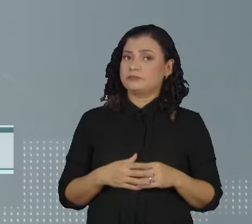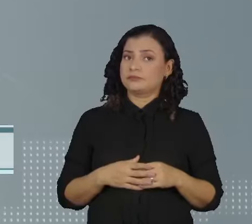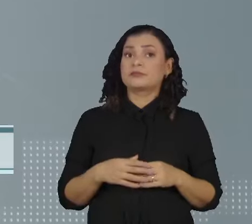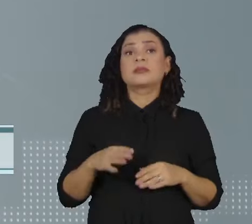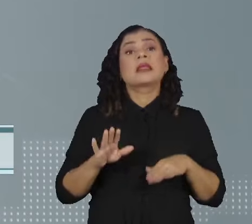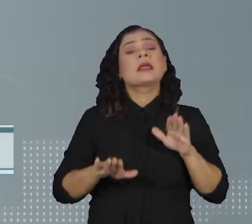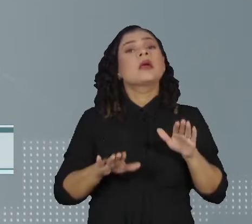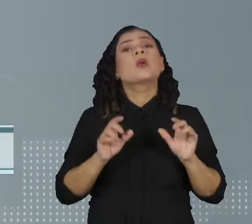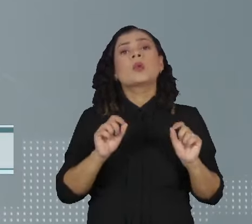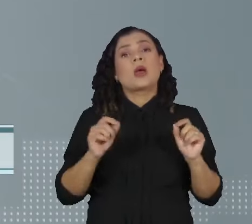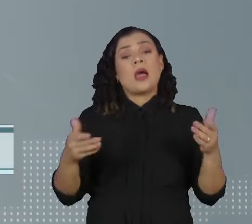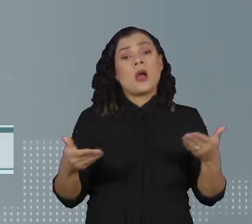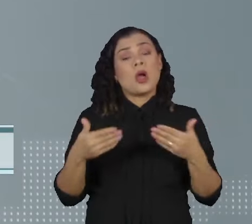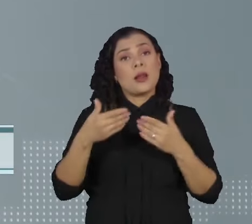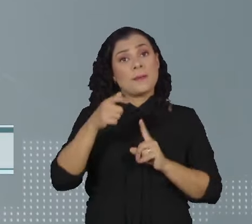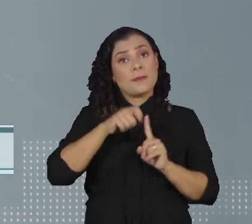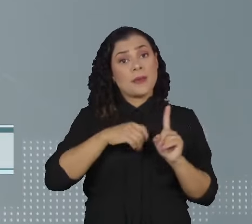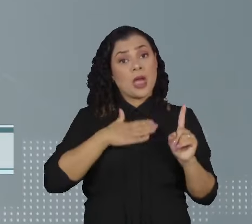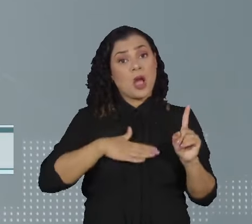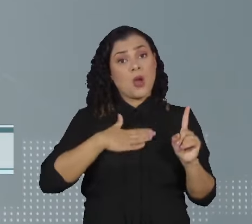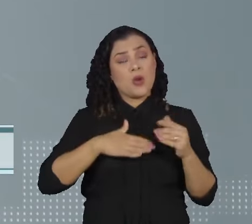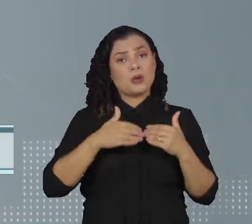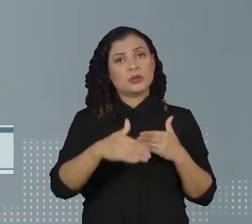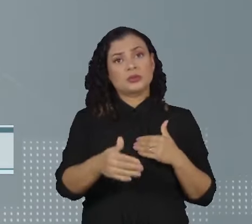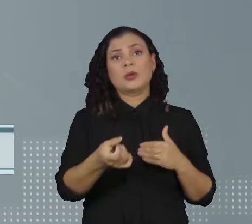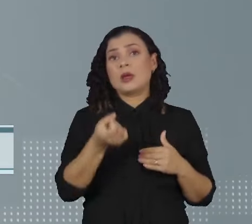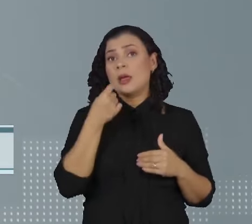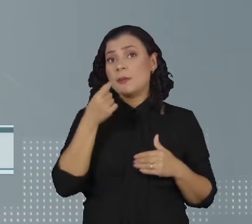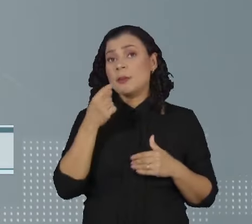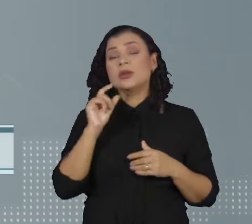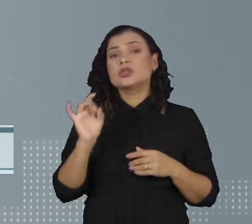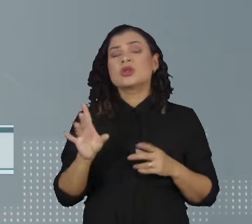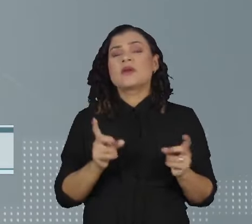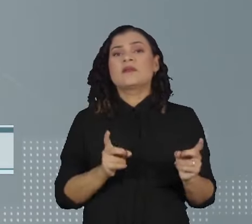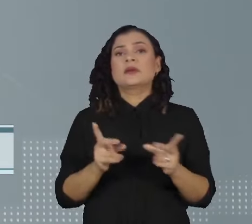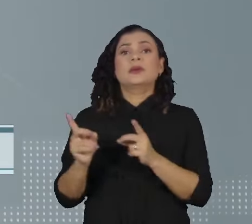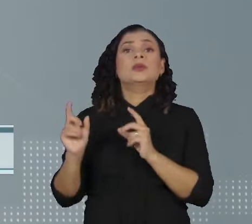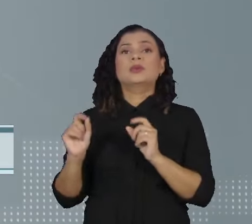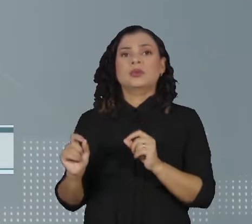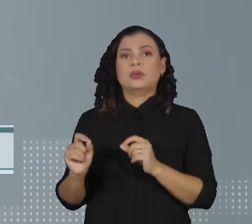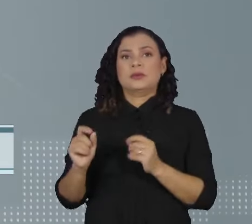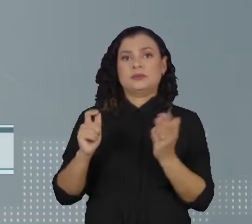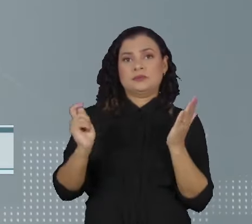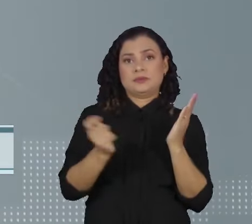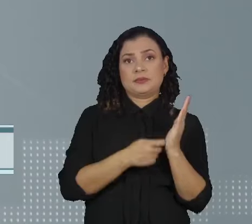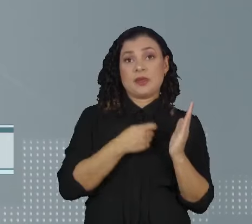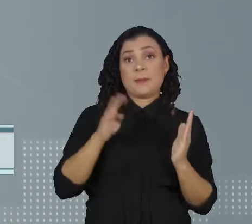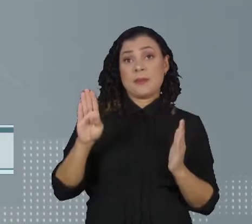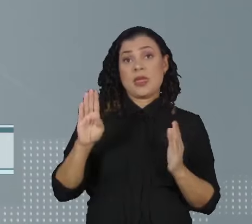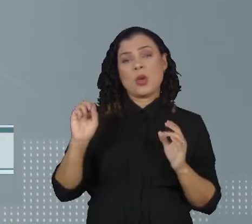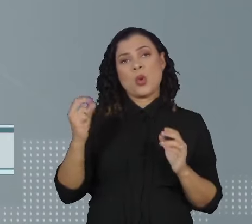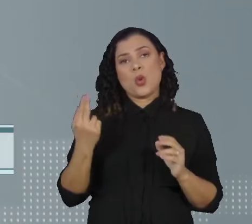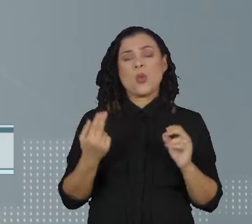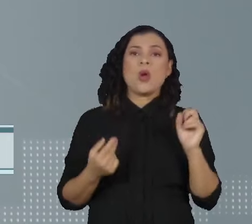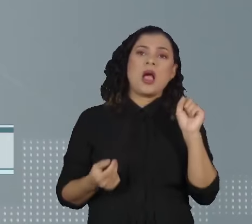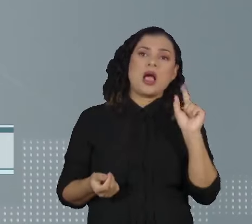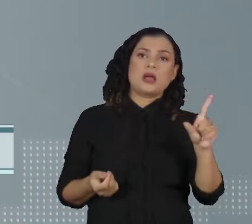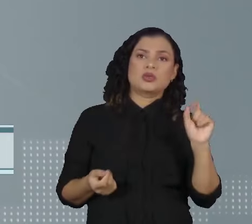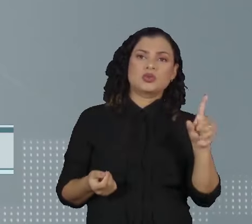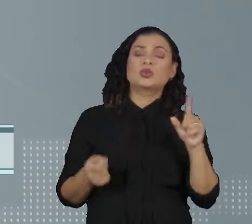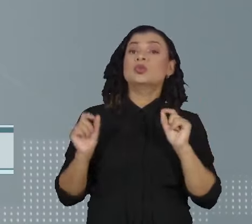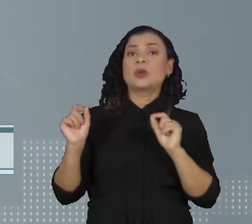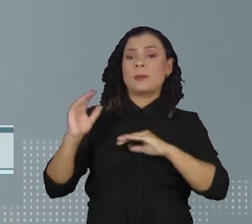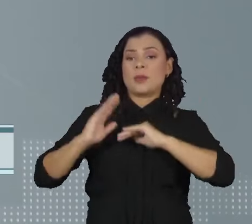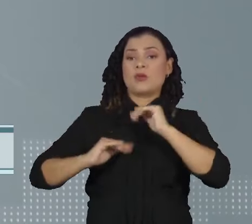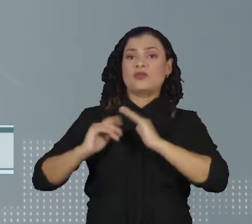concentração. A partir de agosto, o medicamento só poderá ser vendido com a chamada Receita B ou Azul, que exige que o profissional